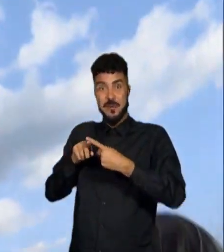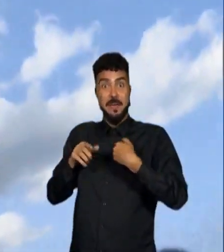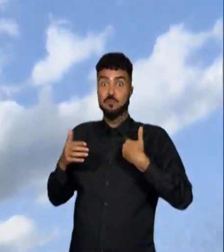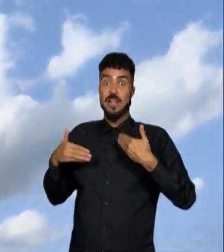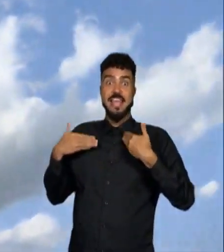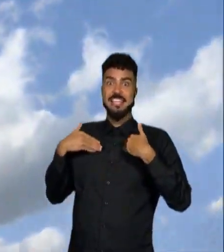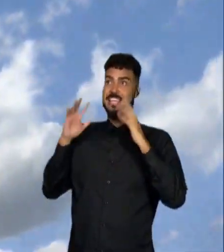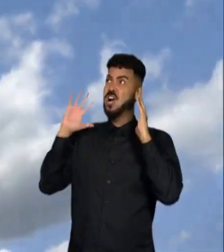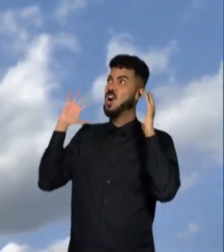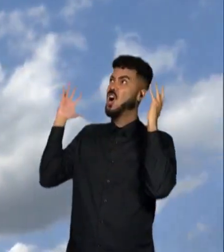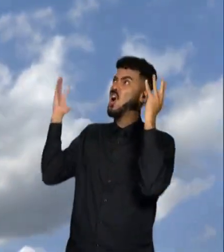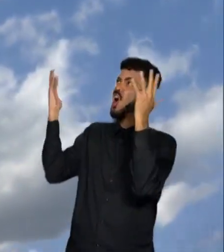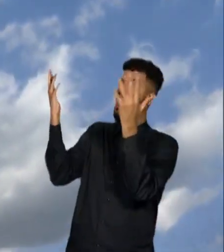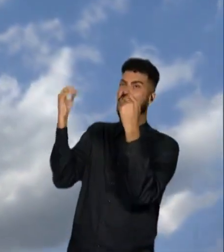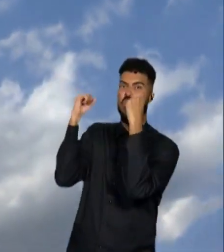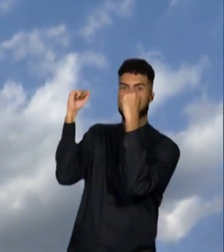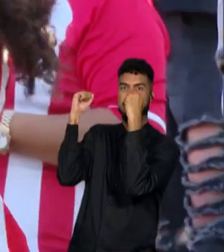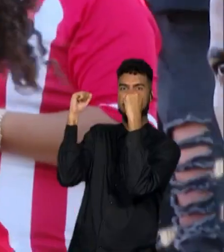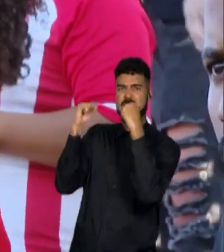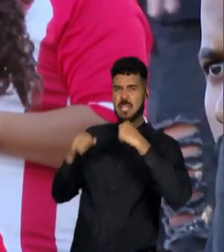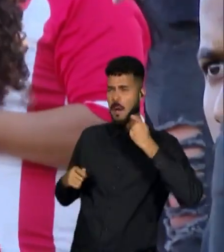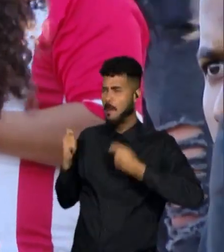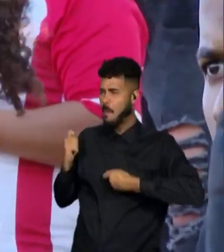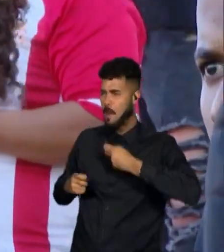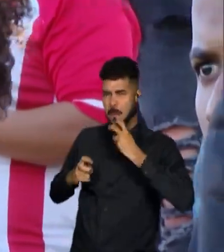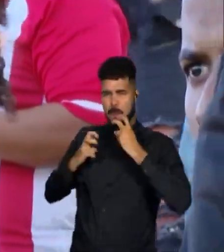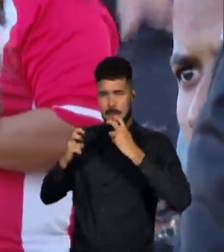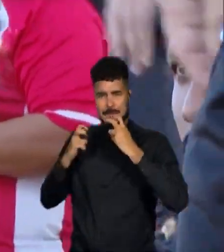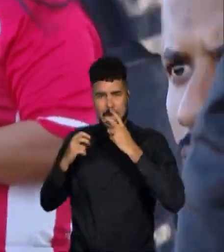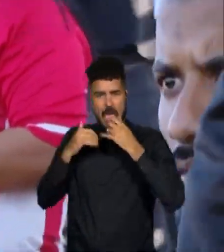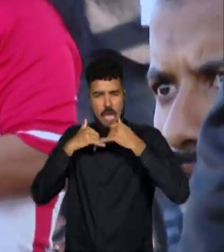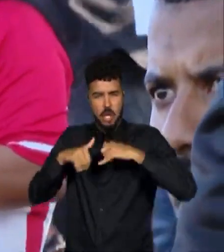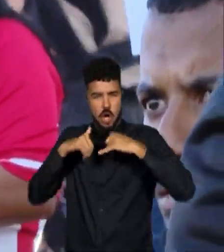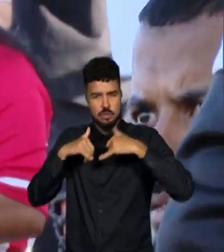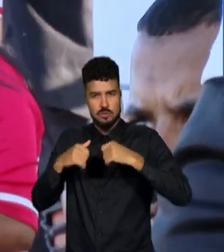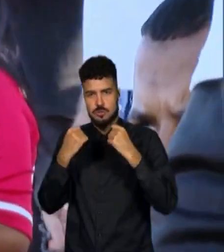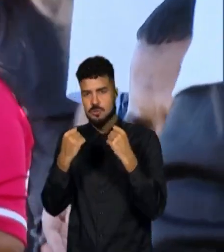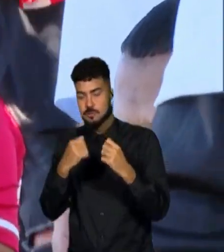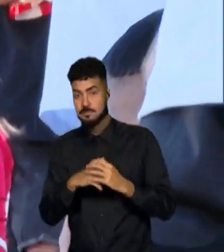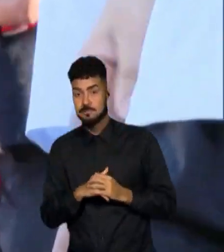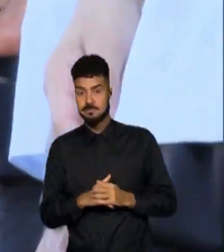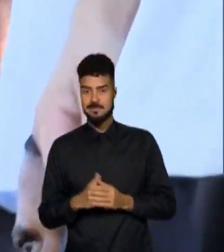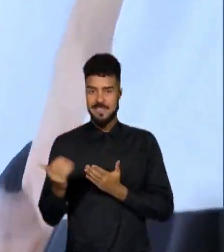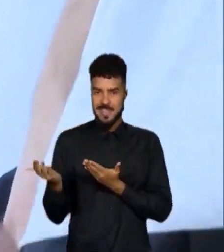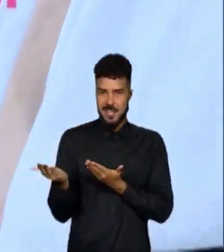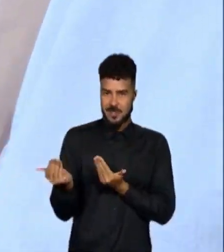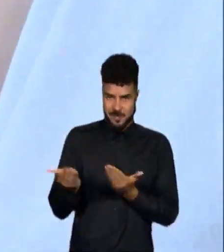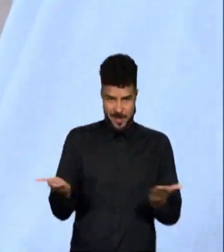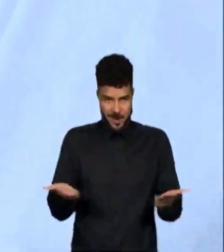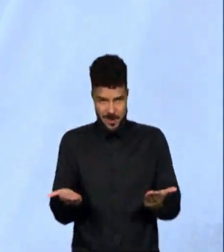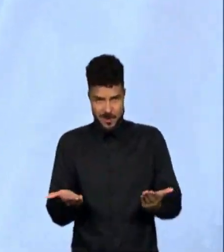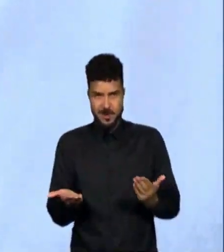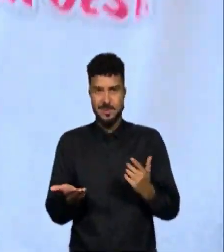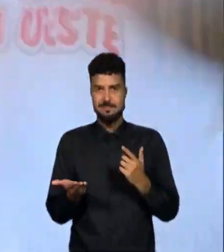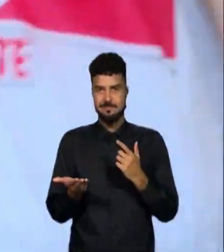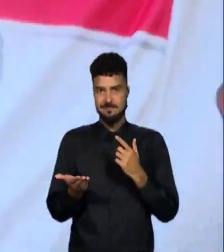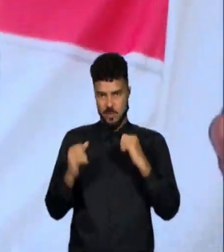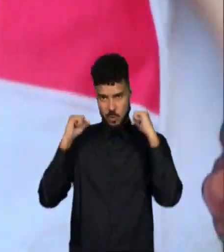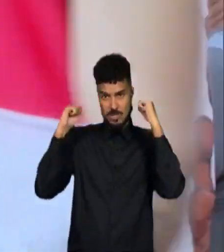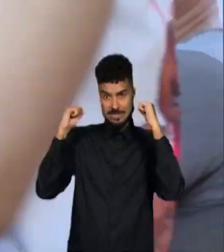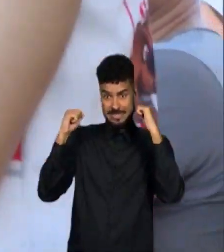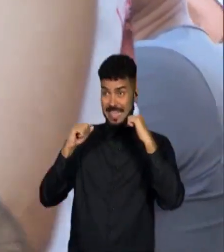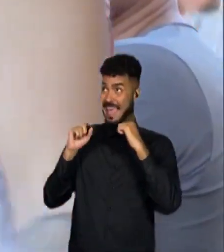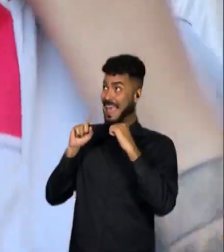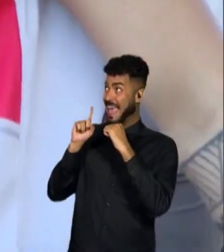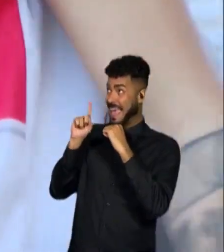torcida calorosa como é a do Bangu. A molecada que tem hoje, garotada bem jovem, uma torcida bem jovem mesmo, aqueles ali,